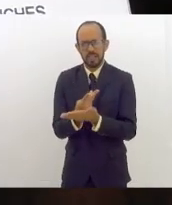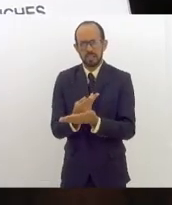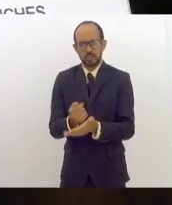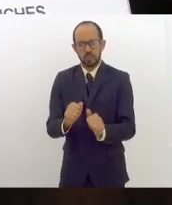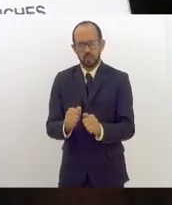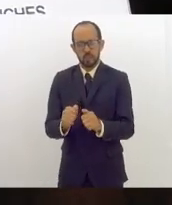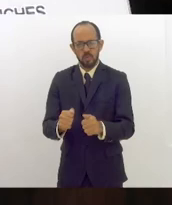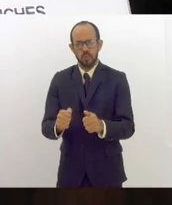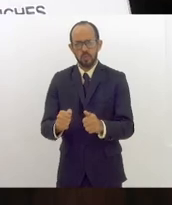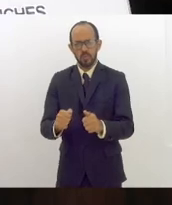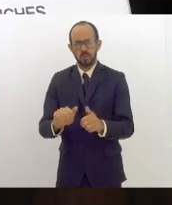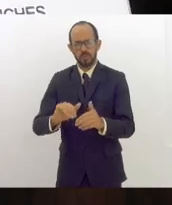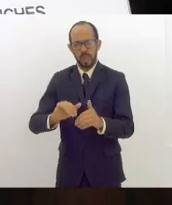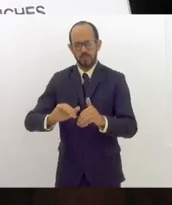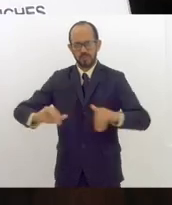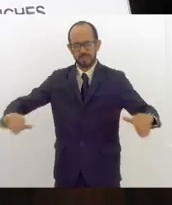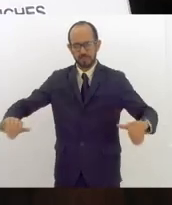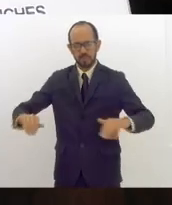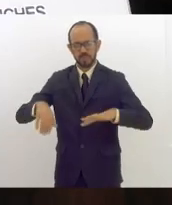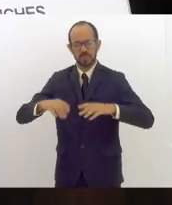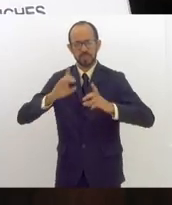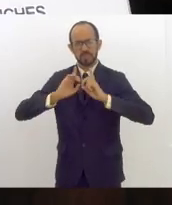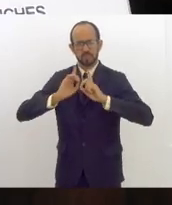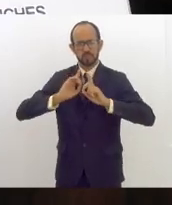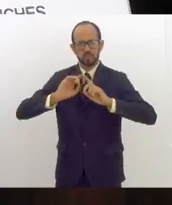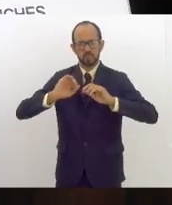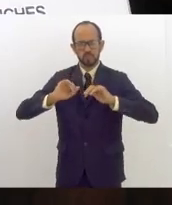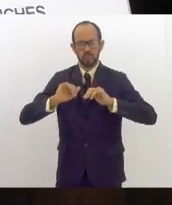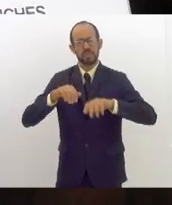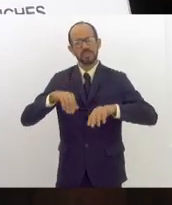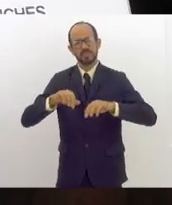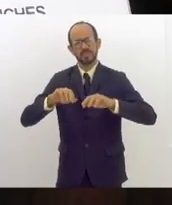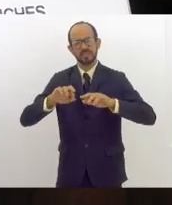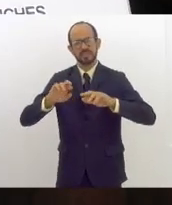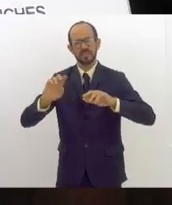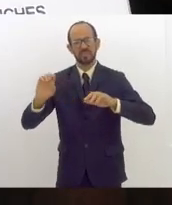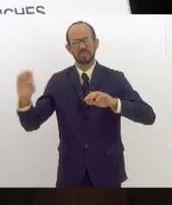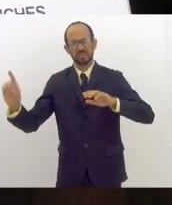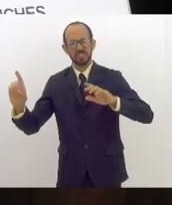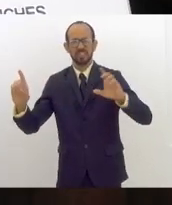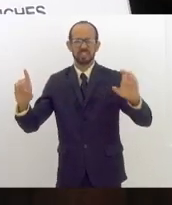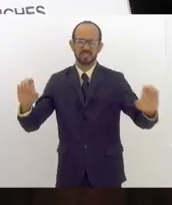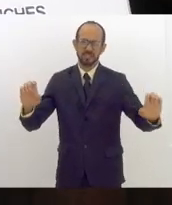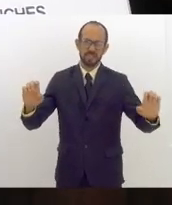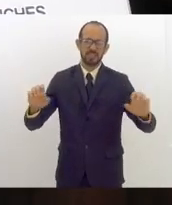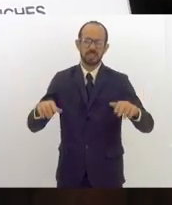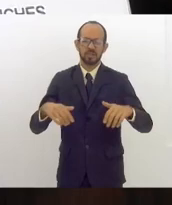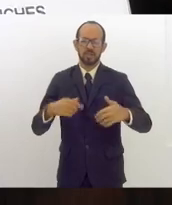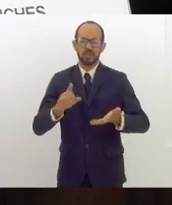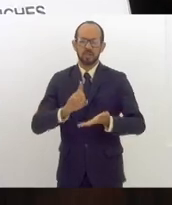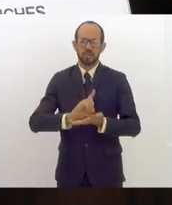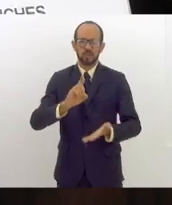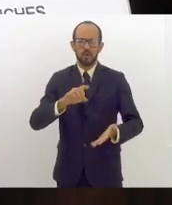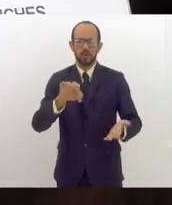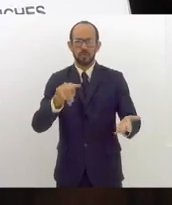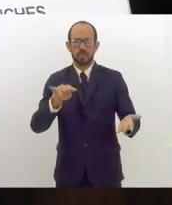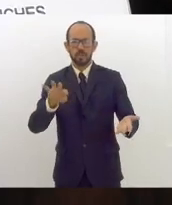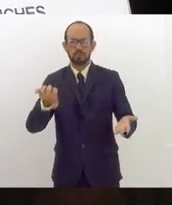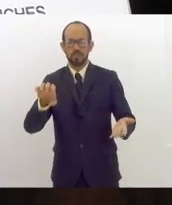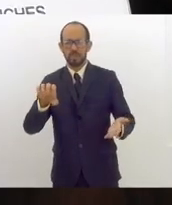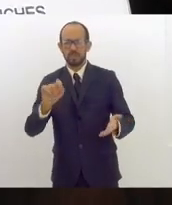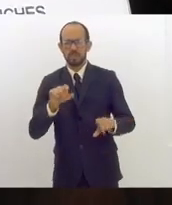dessas discussões divididas né que tanto foram prejudiciais ao país então Felipe Santa Cruz no momento da sua